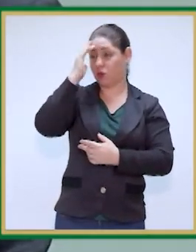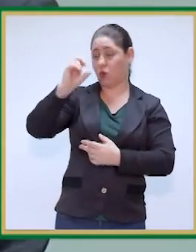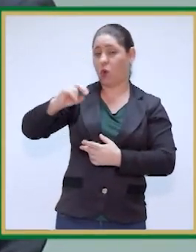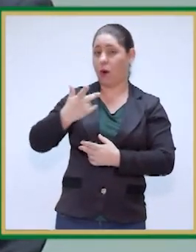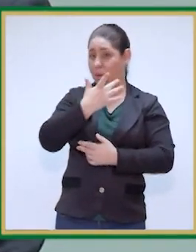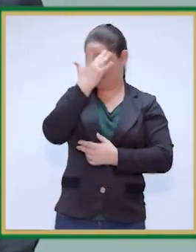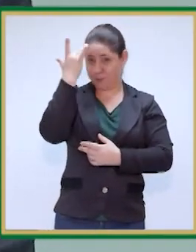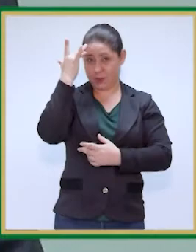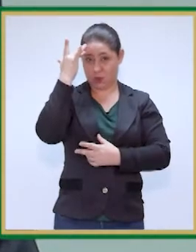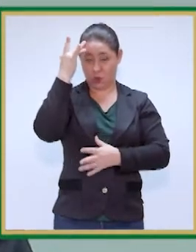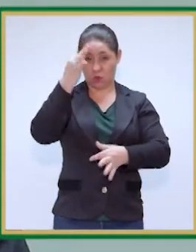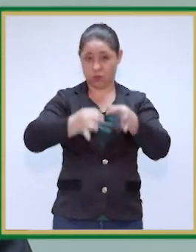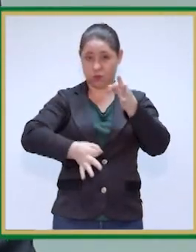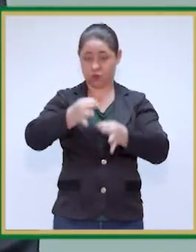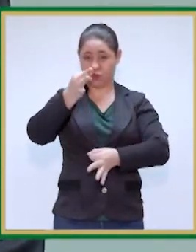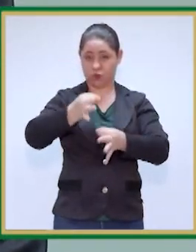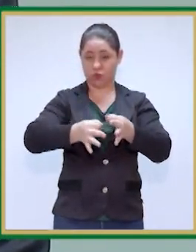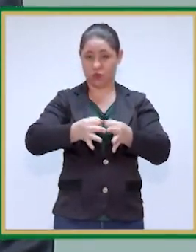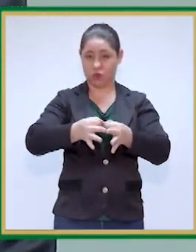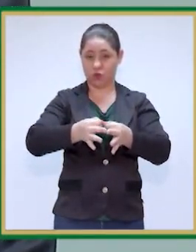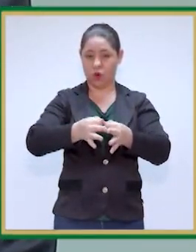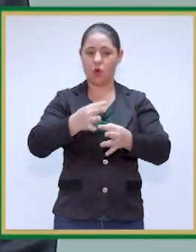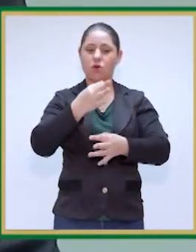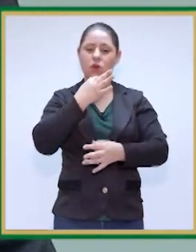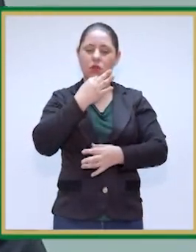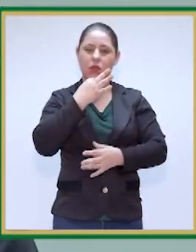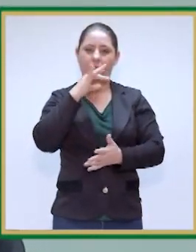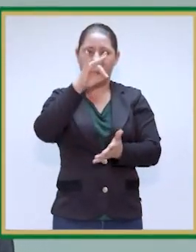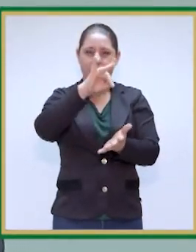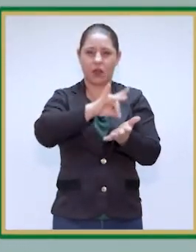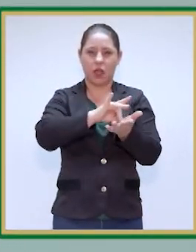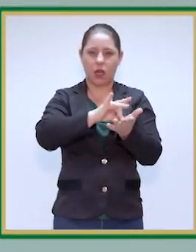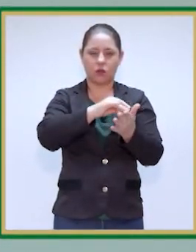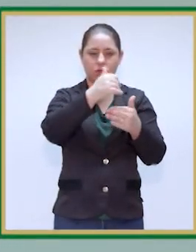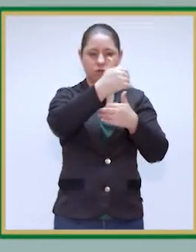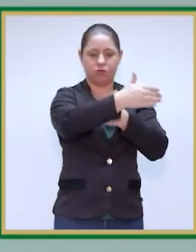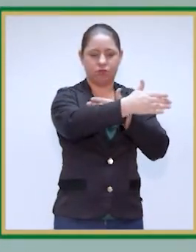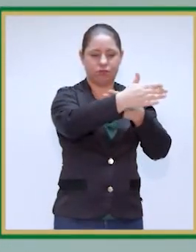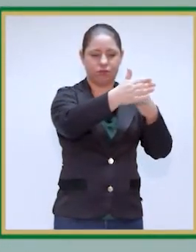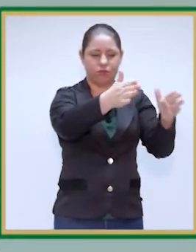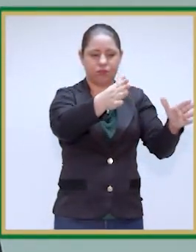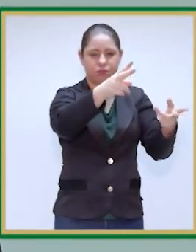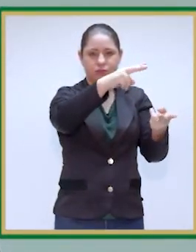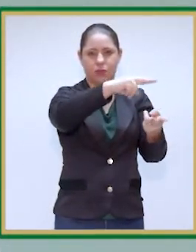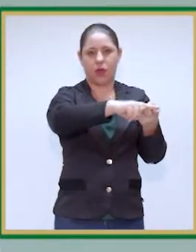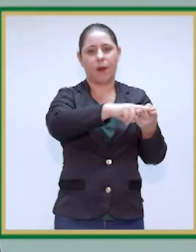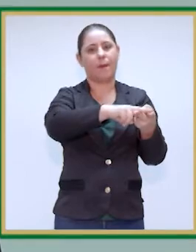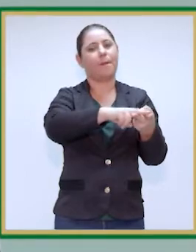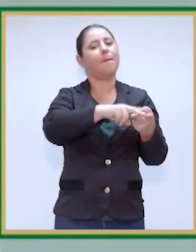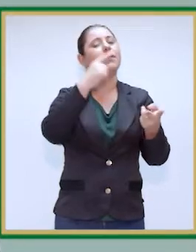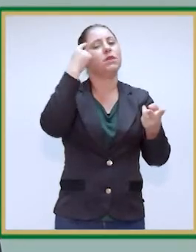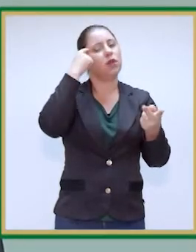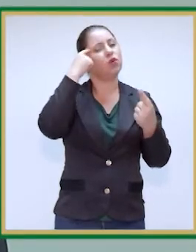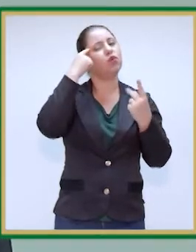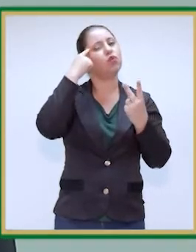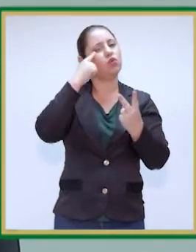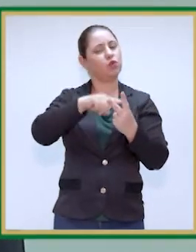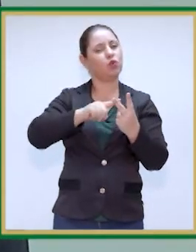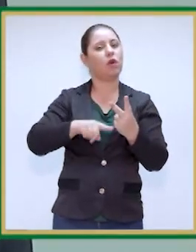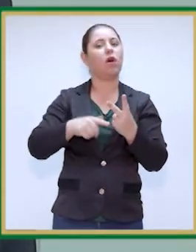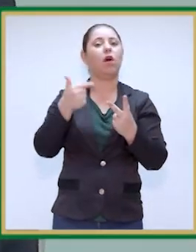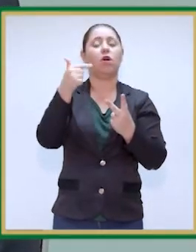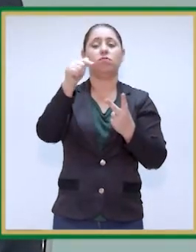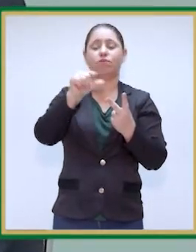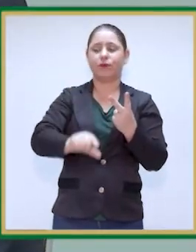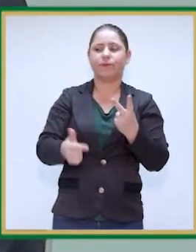se as pessoas que aplicam o direito penal realmente conhecessem a realidade do presídio, é bem provável que elas pensariam 2